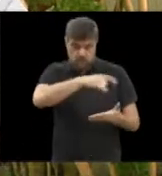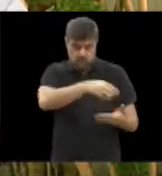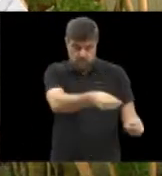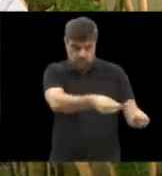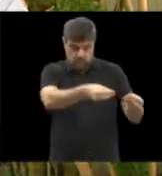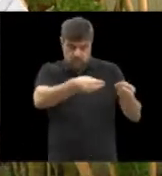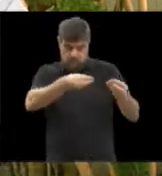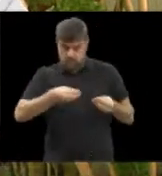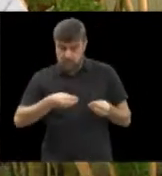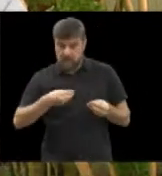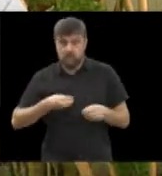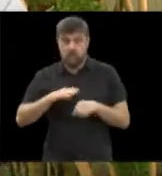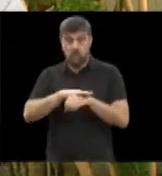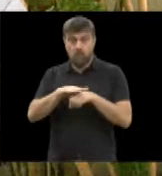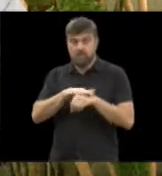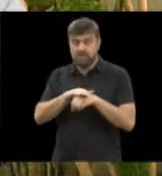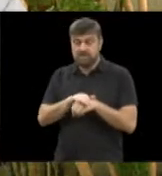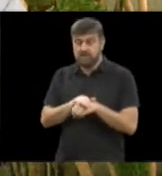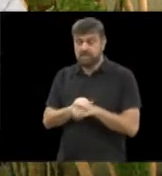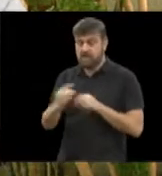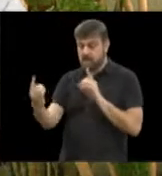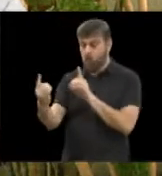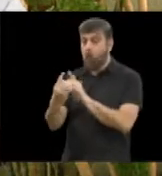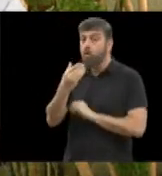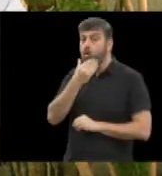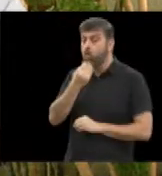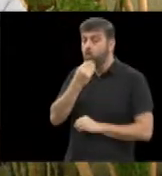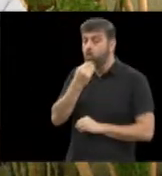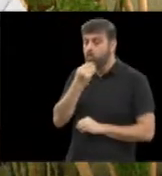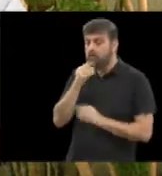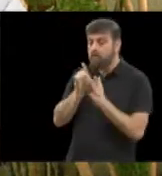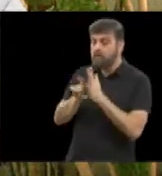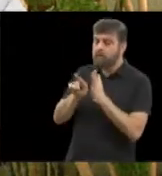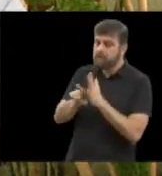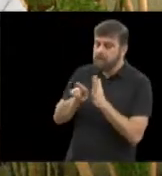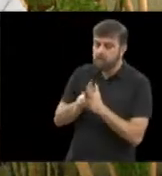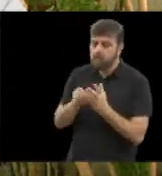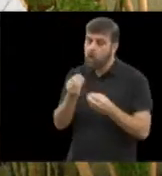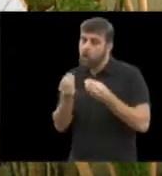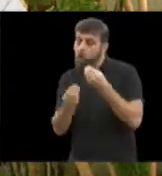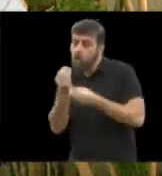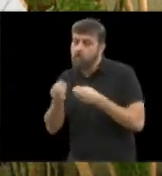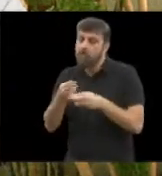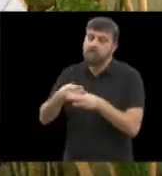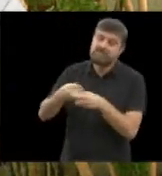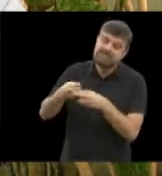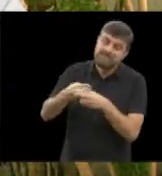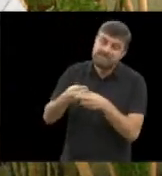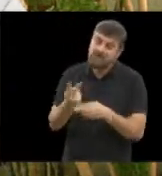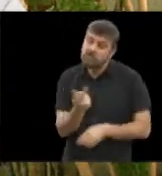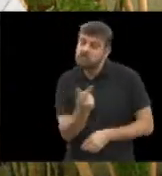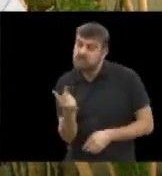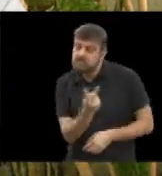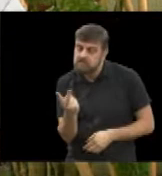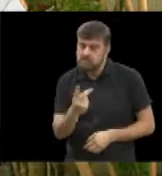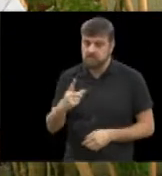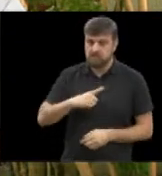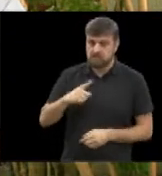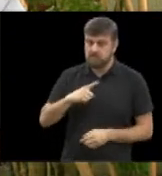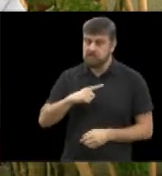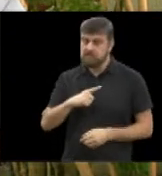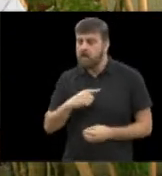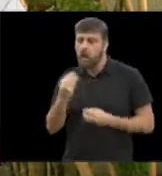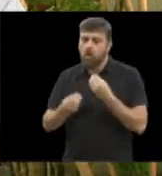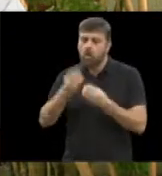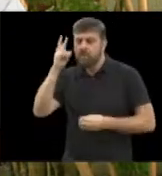vou consultar o marido dela, vou tentar entender. Aí eu pergunto, como que é a sua vida sexual, o que você tem de